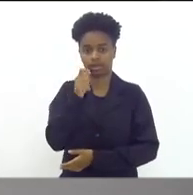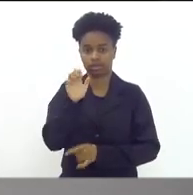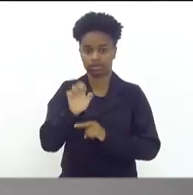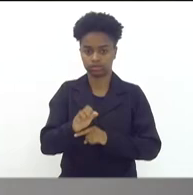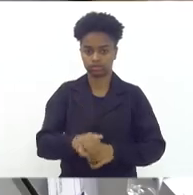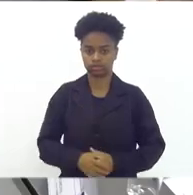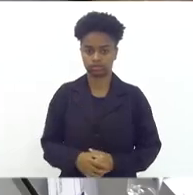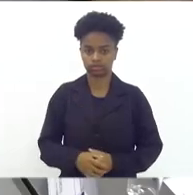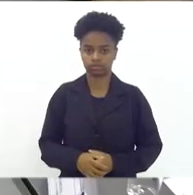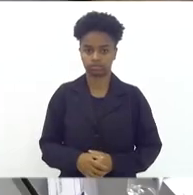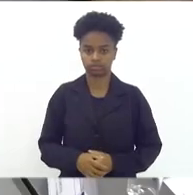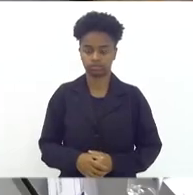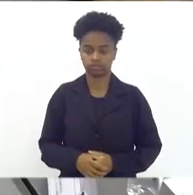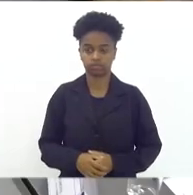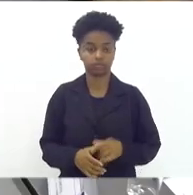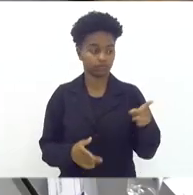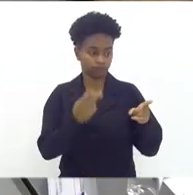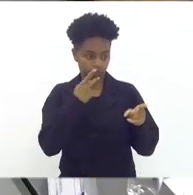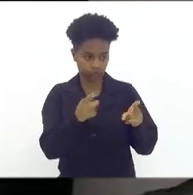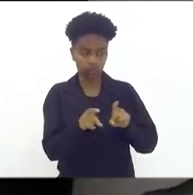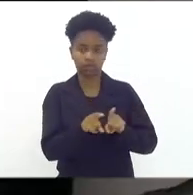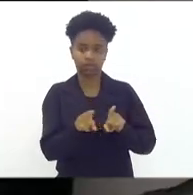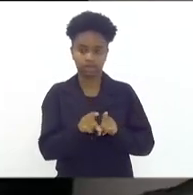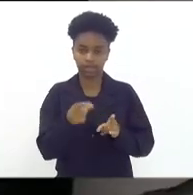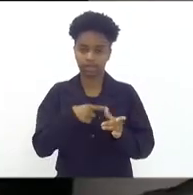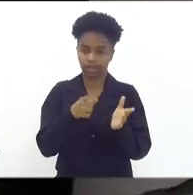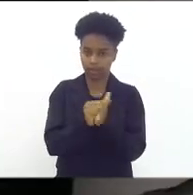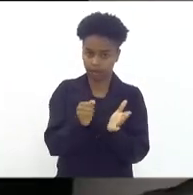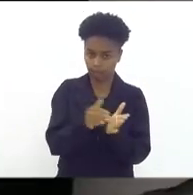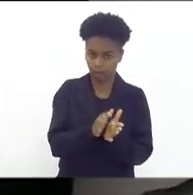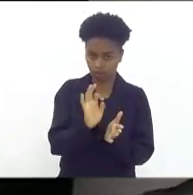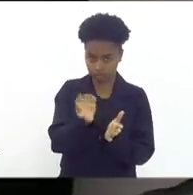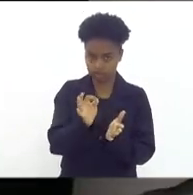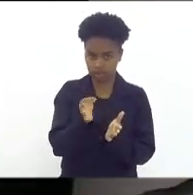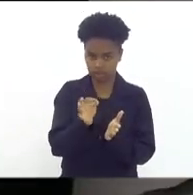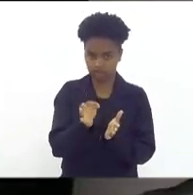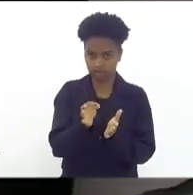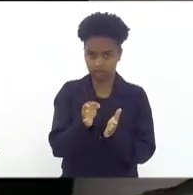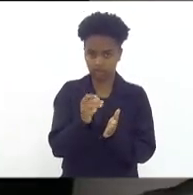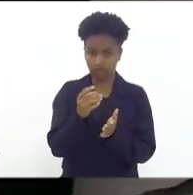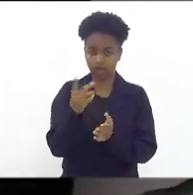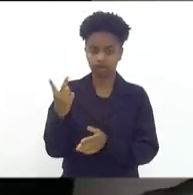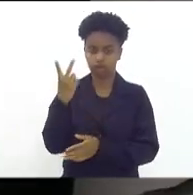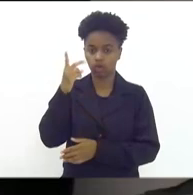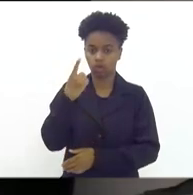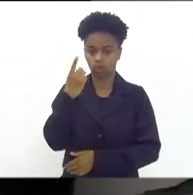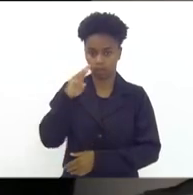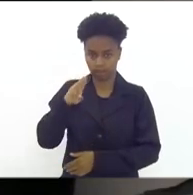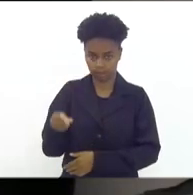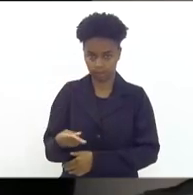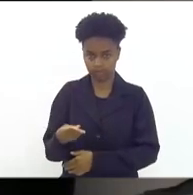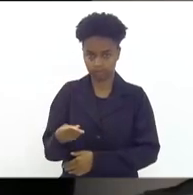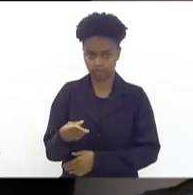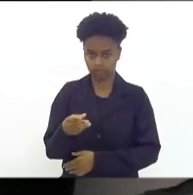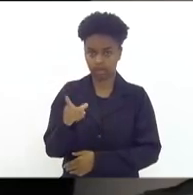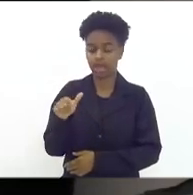Só para encerrar o senhor setor também que foram aplicadas multas e Auto infração no valor de um milhão de reais